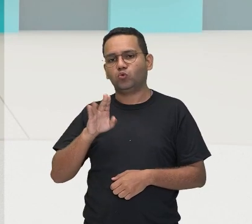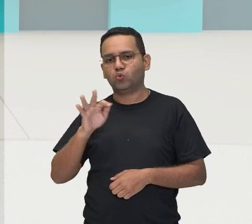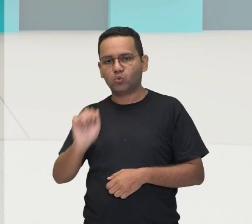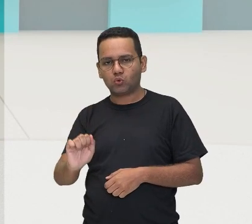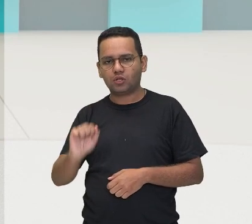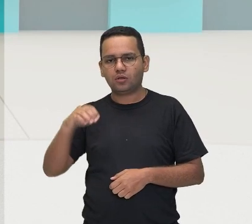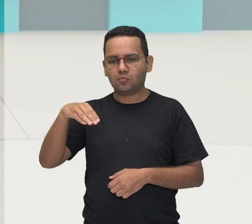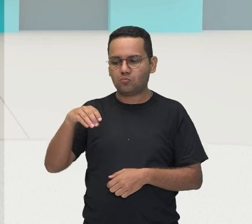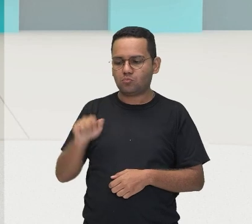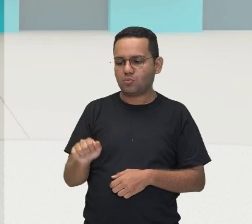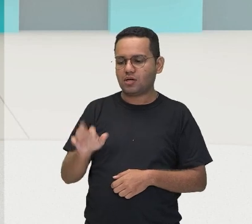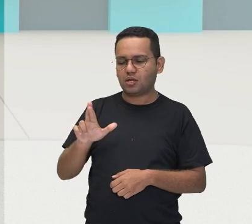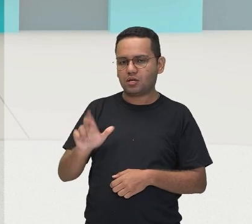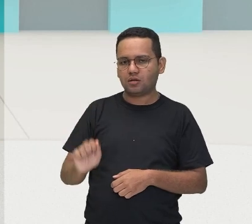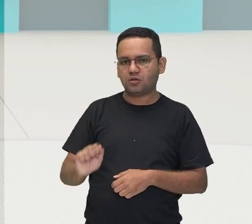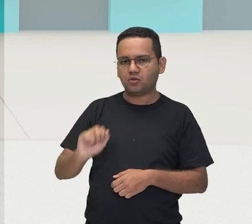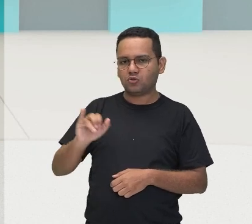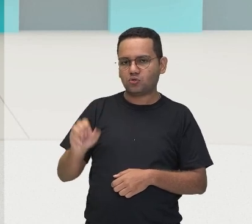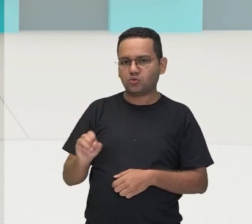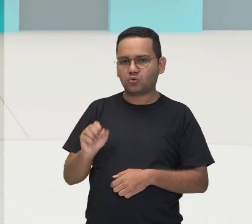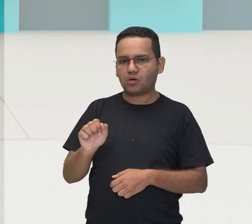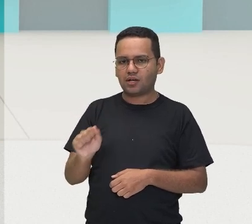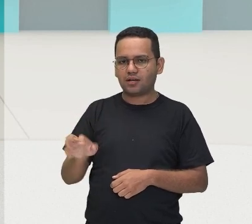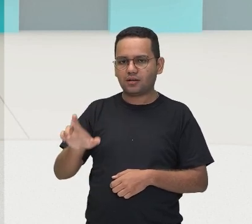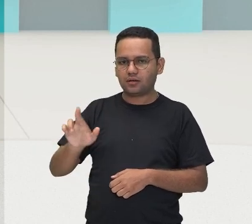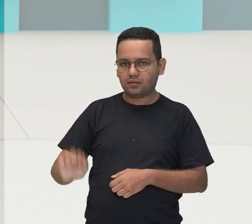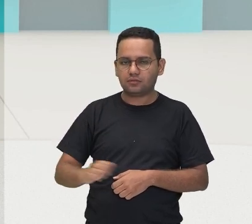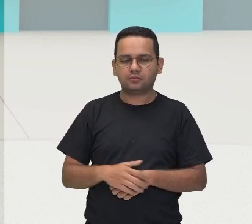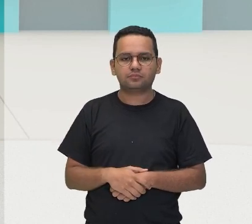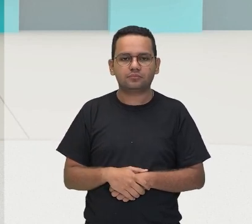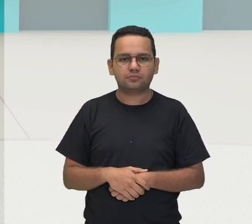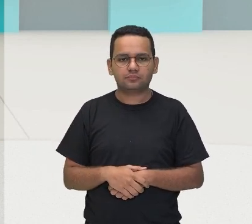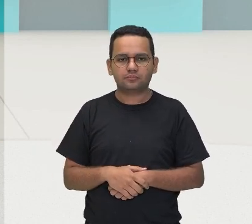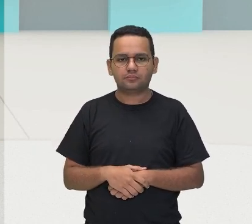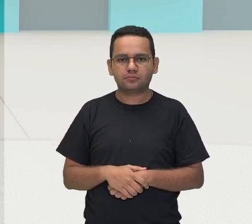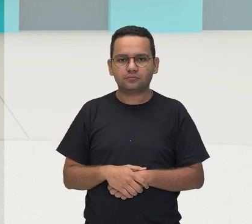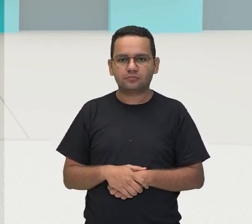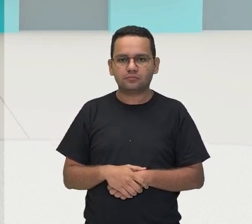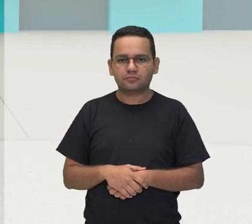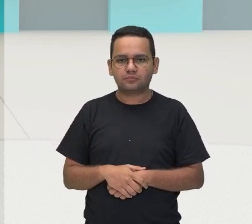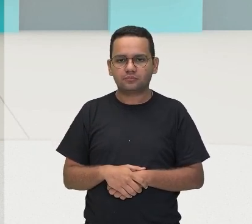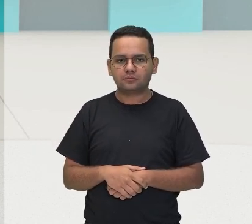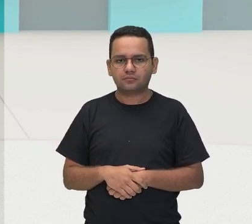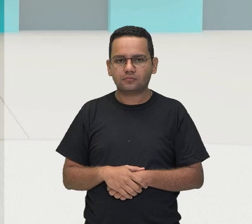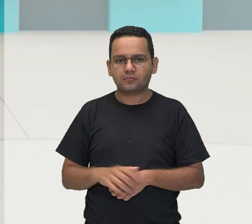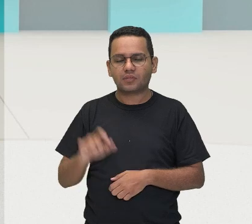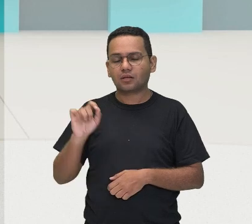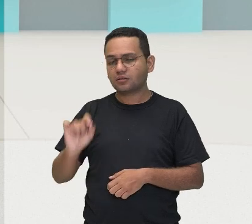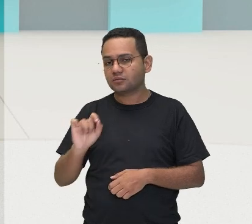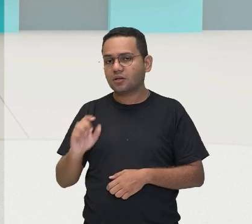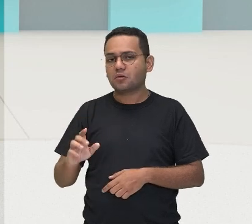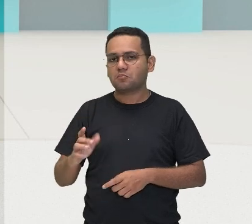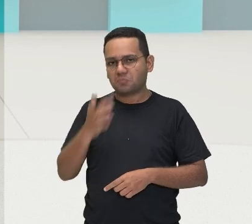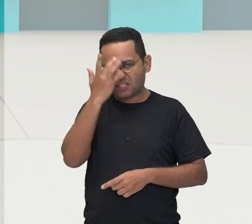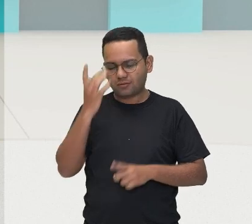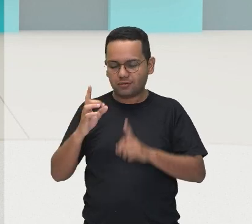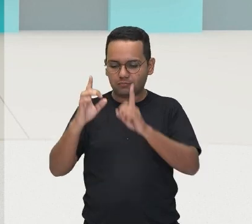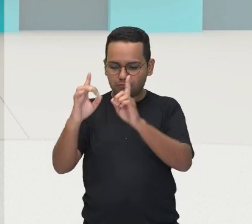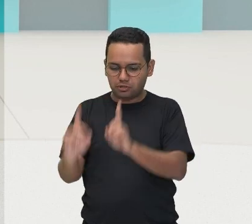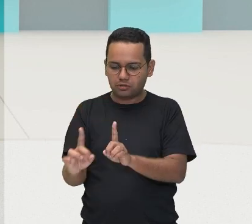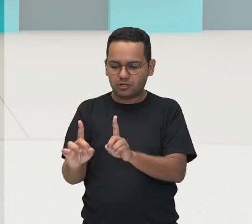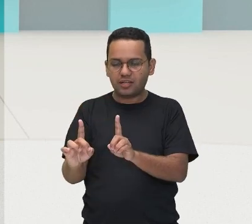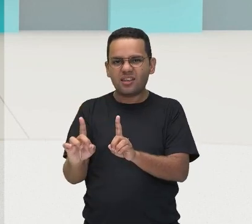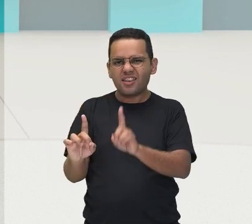luta marajoara. A luta marajoara, ela visa a derrubada do oponente de costas para o solo. E